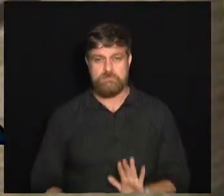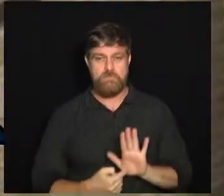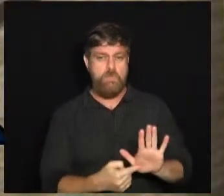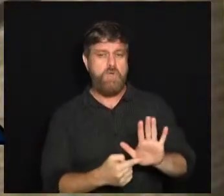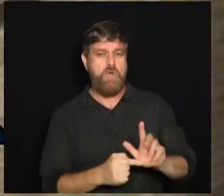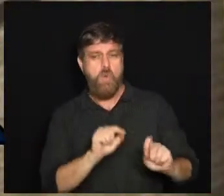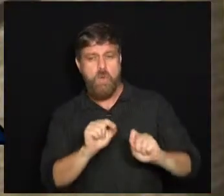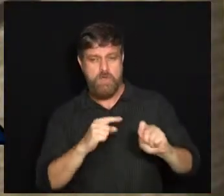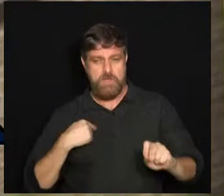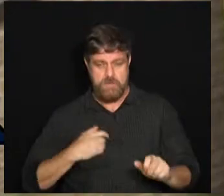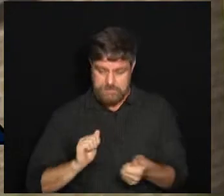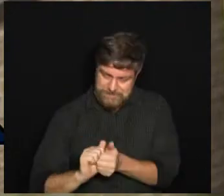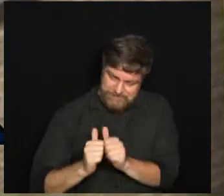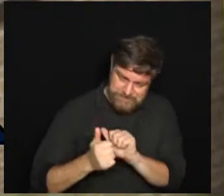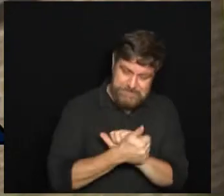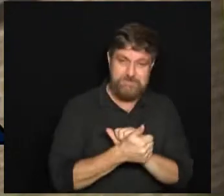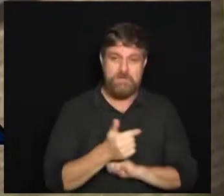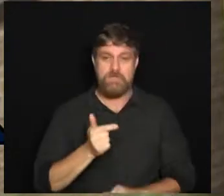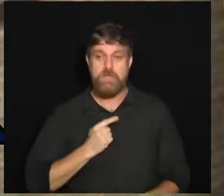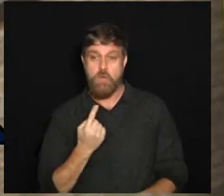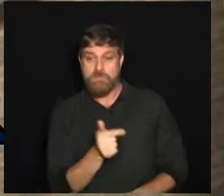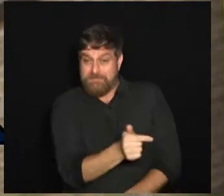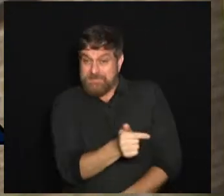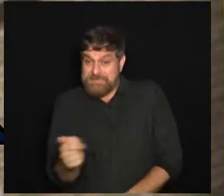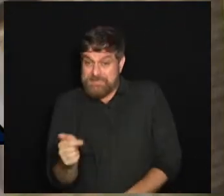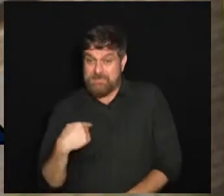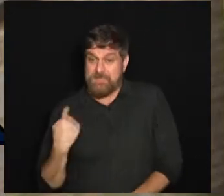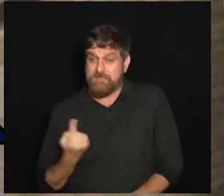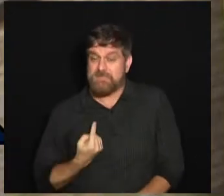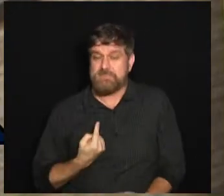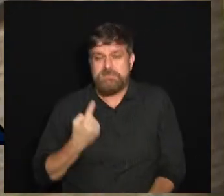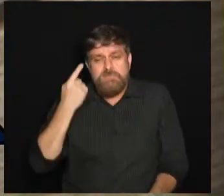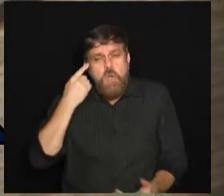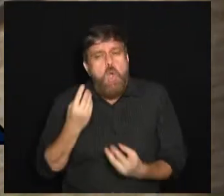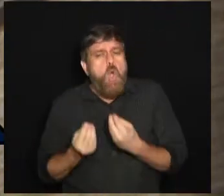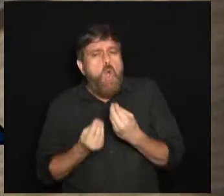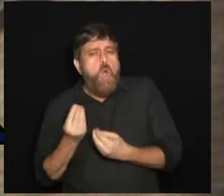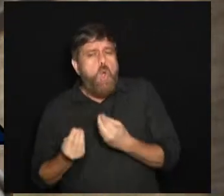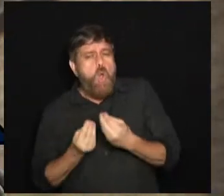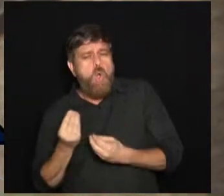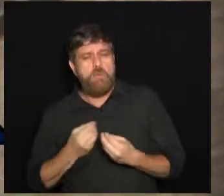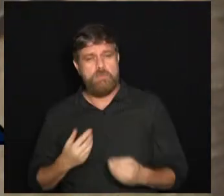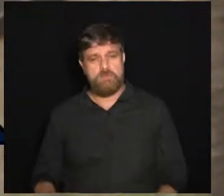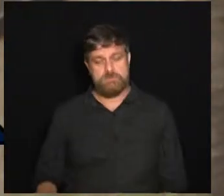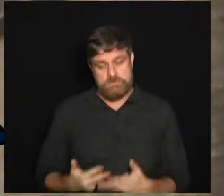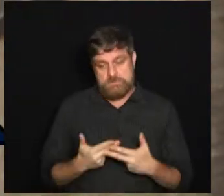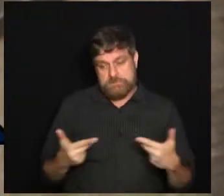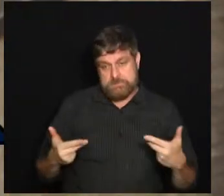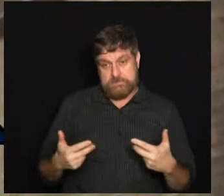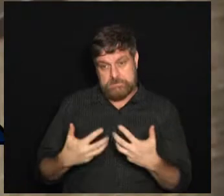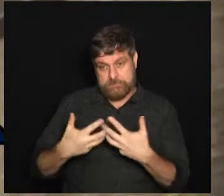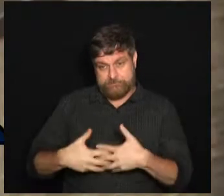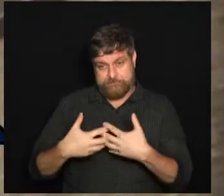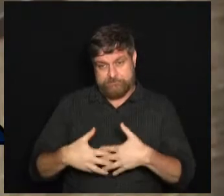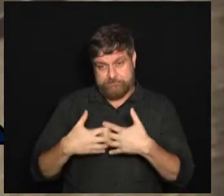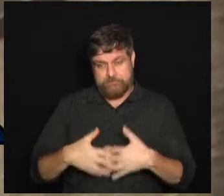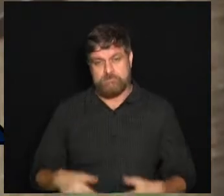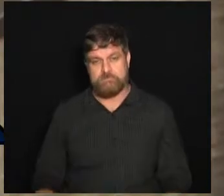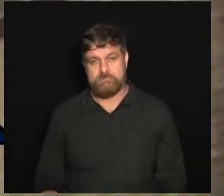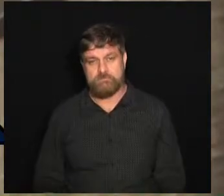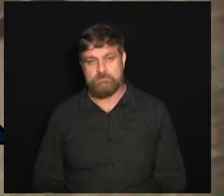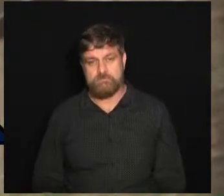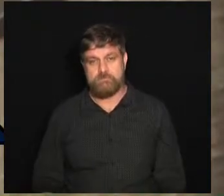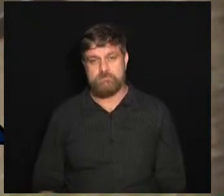que adequando, por isso que nós demos essa semana para ver como as coisas elas encaminhariam. E